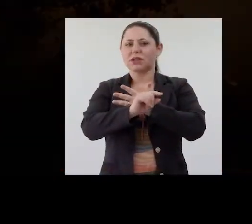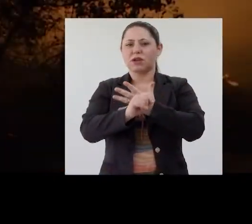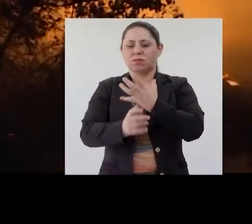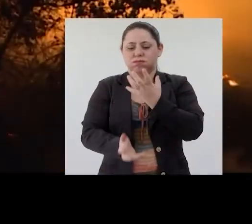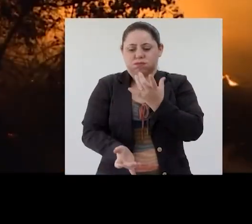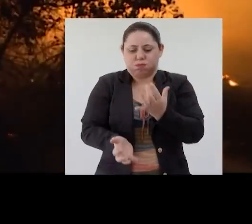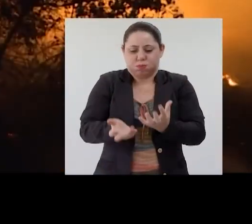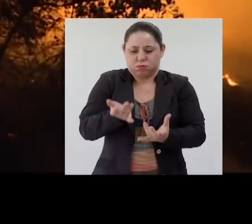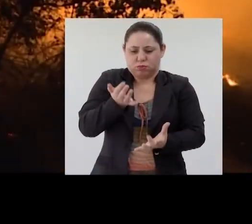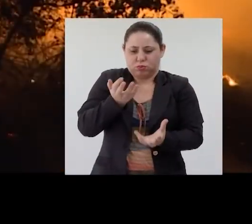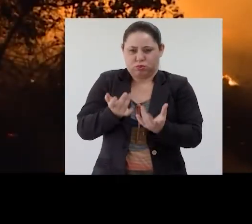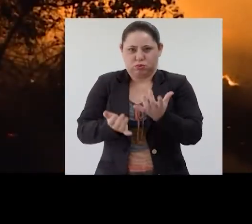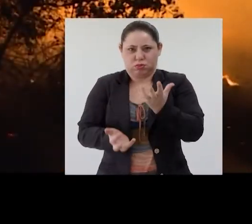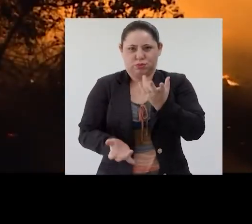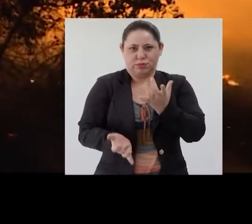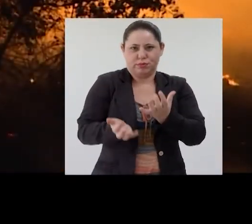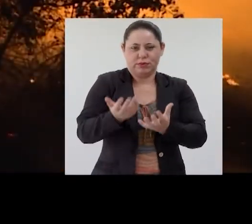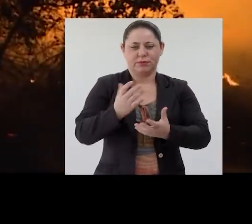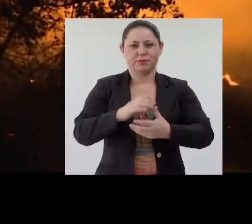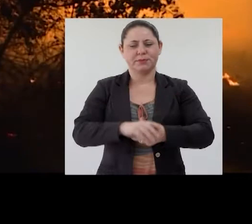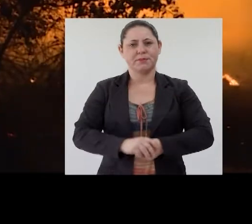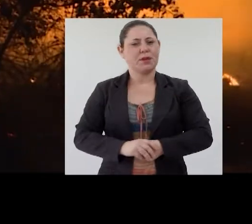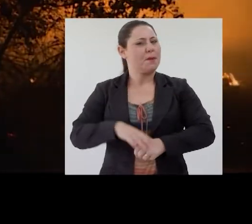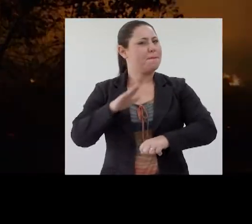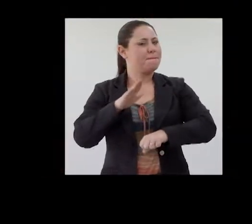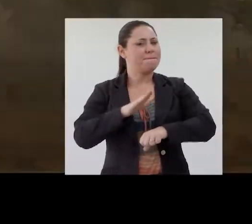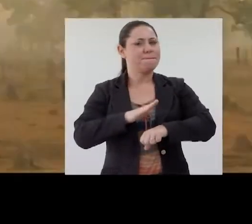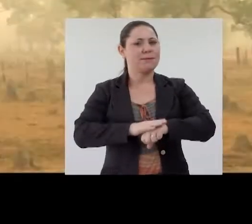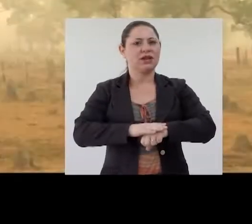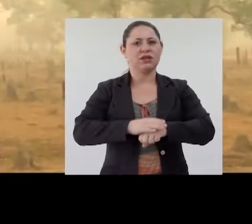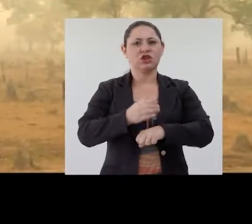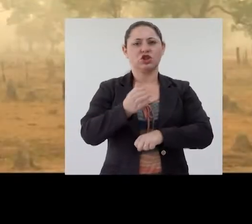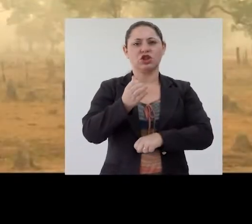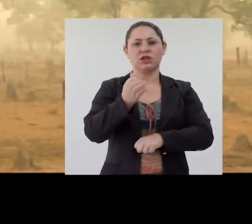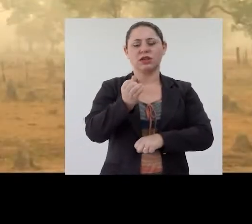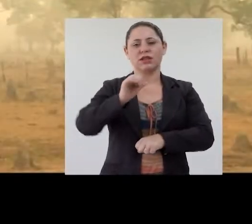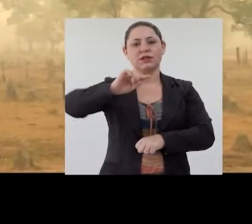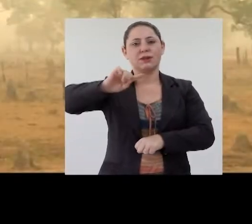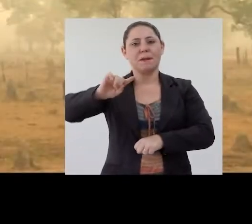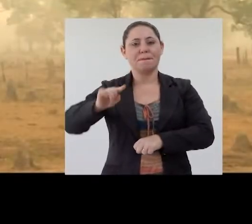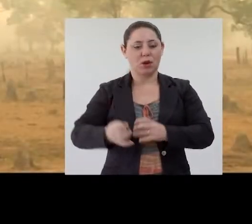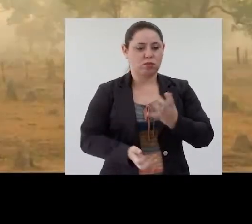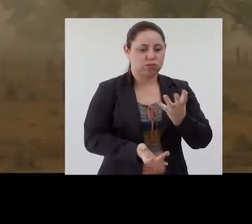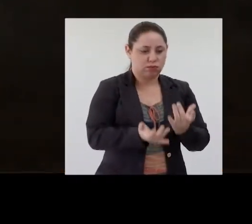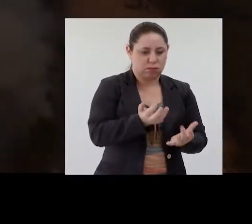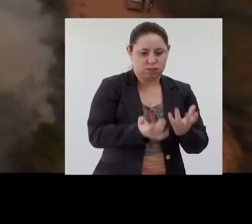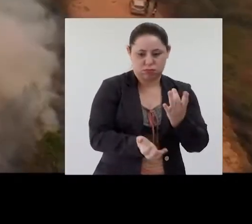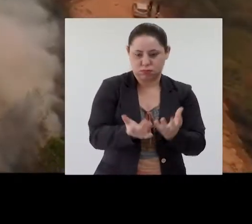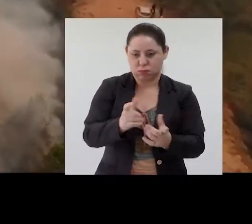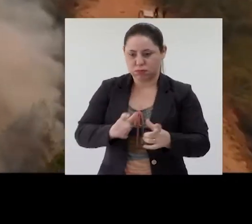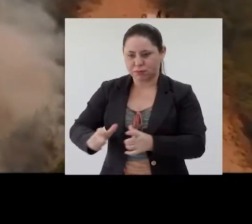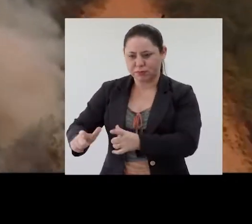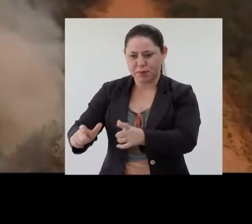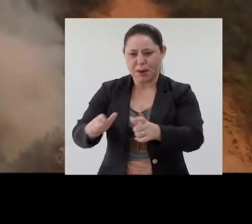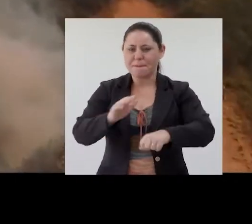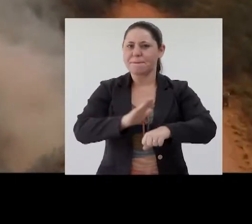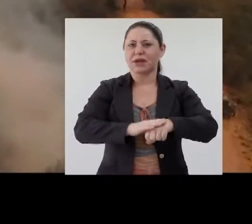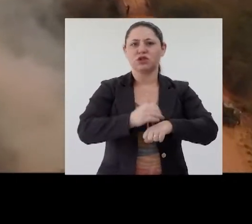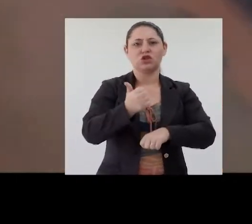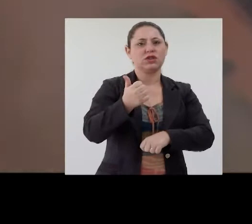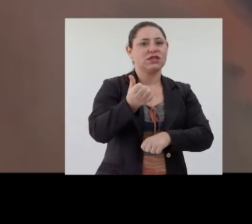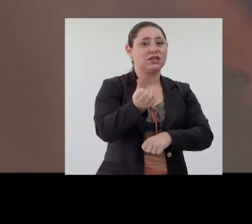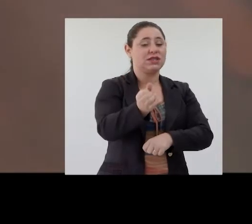O Pantanal está em chamas. São mais de 6.000 focos de incêndio até o momento